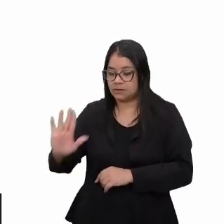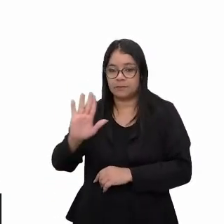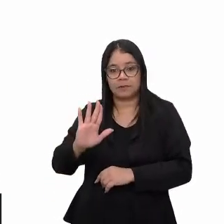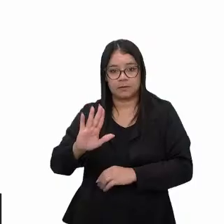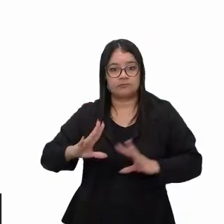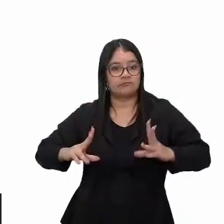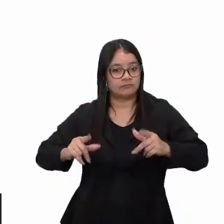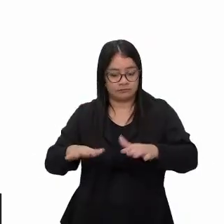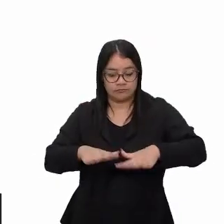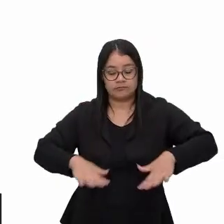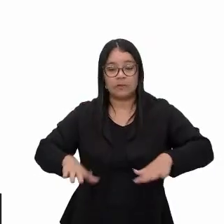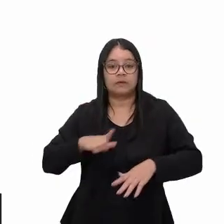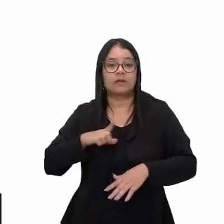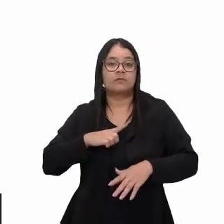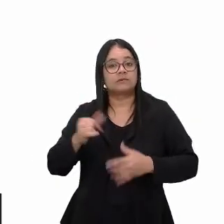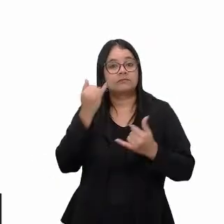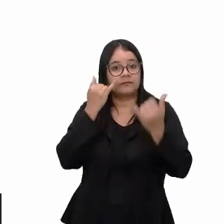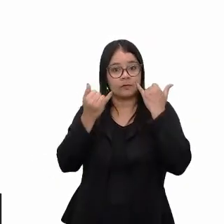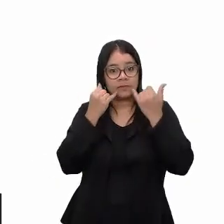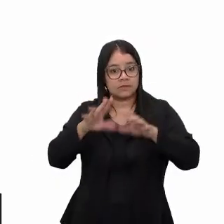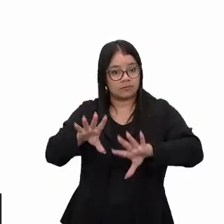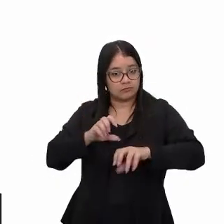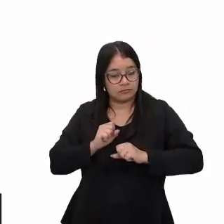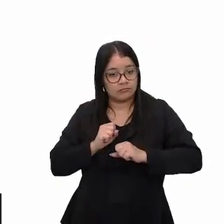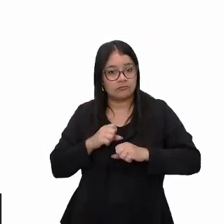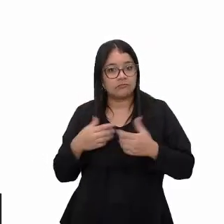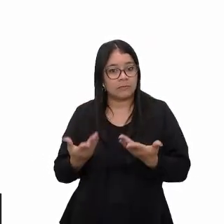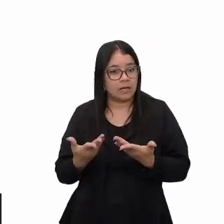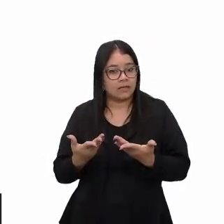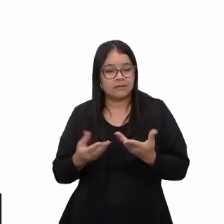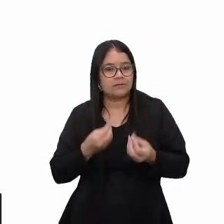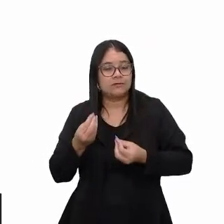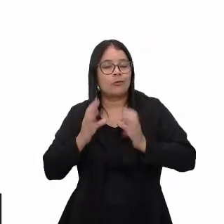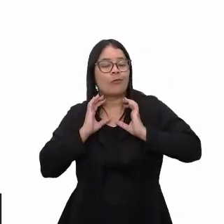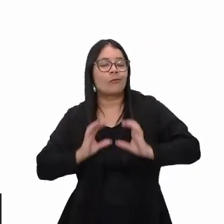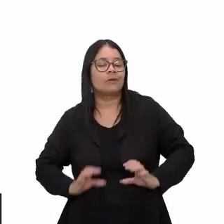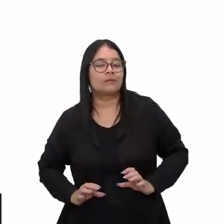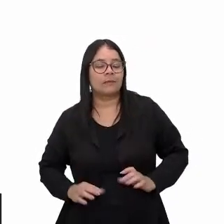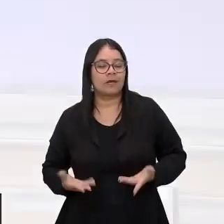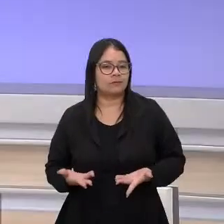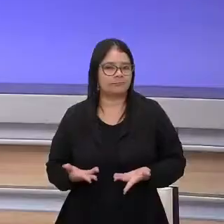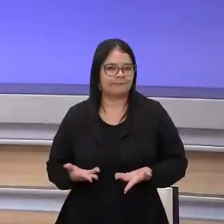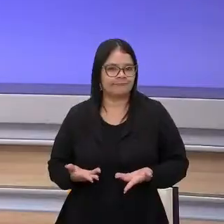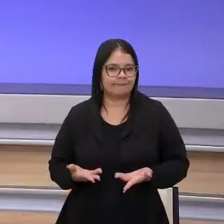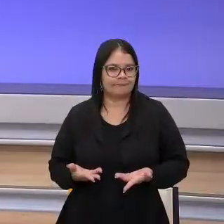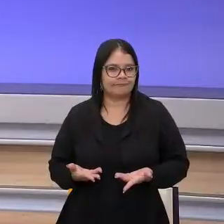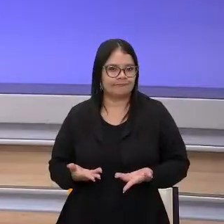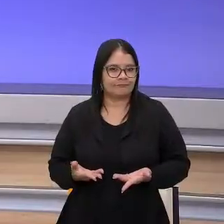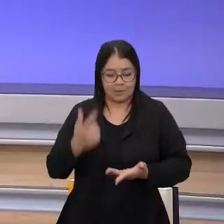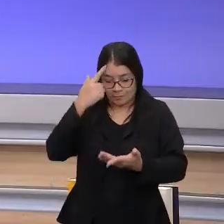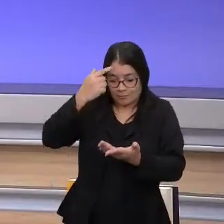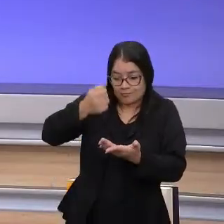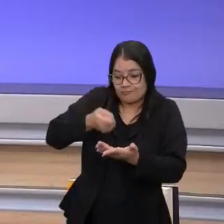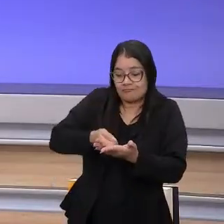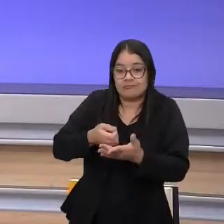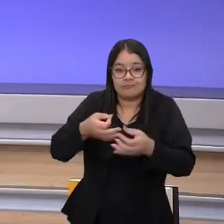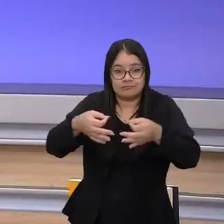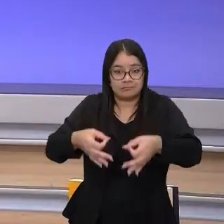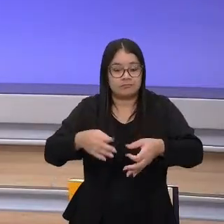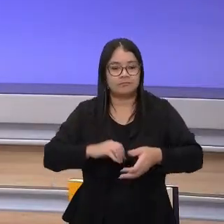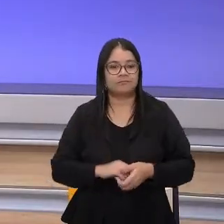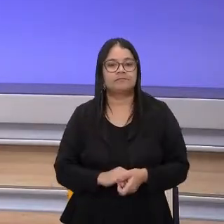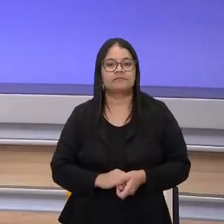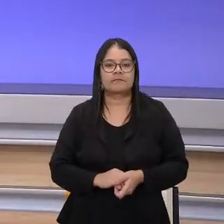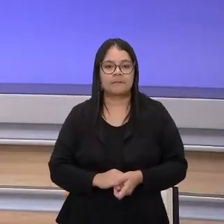a informação, tá? Mas e a ação? Nós não fazemos a ação. Então, a